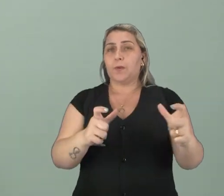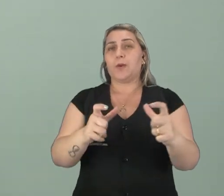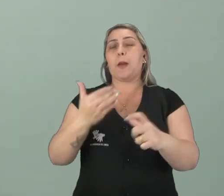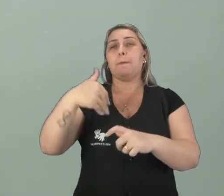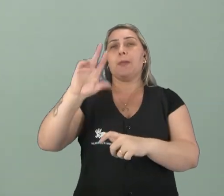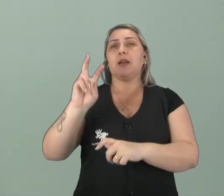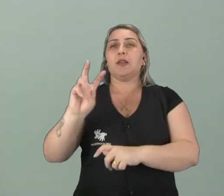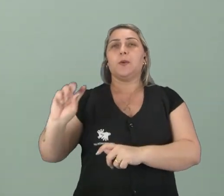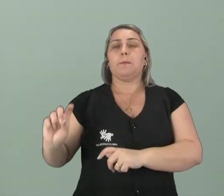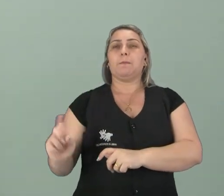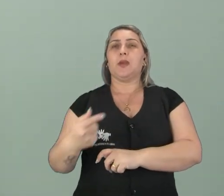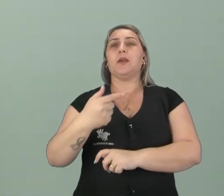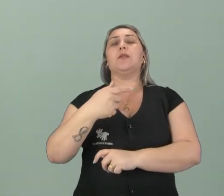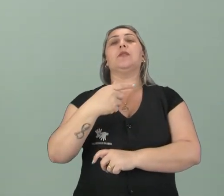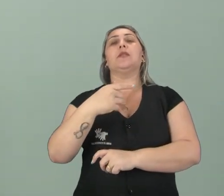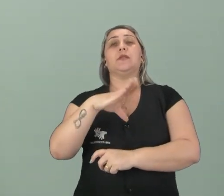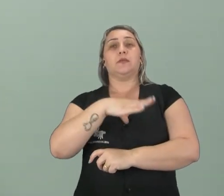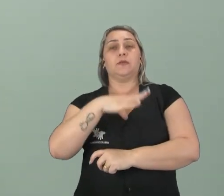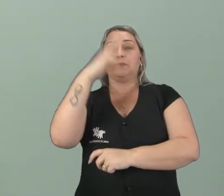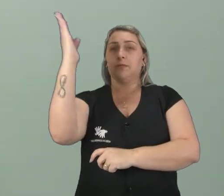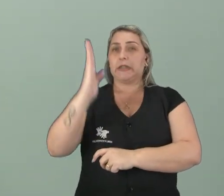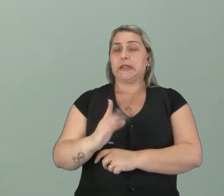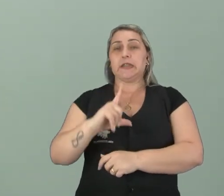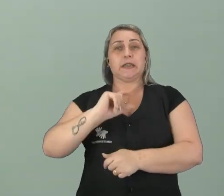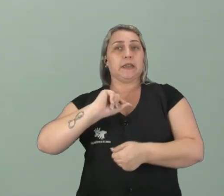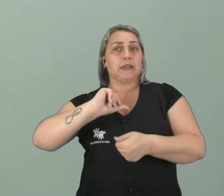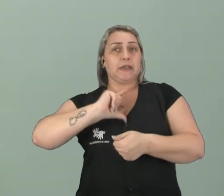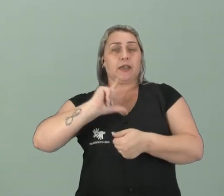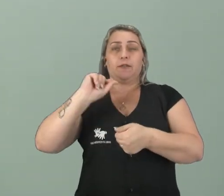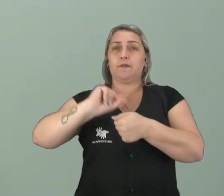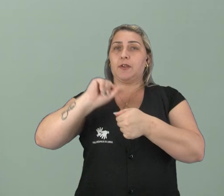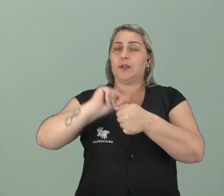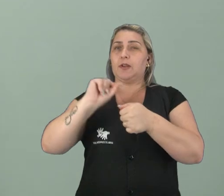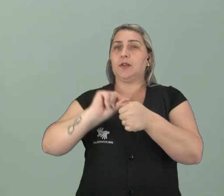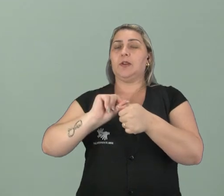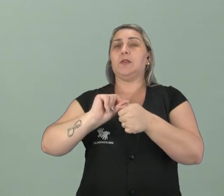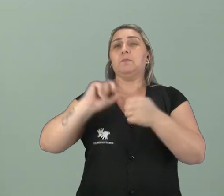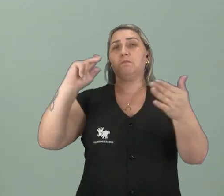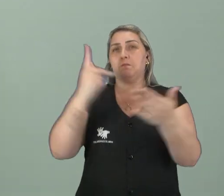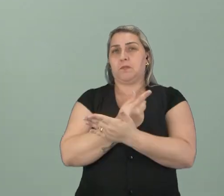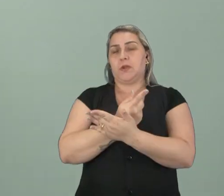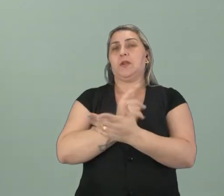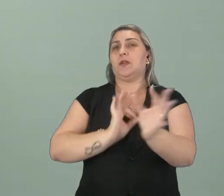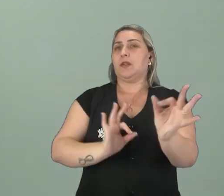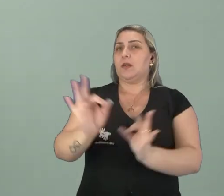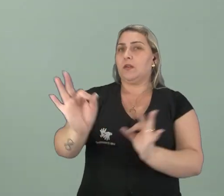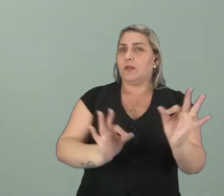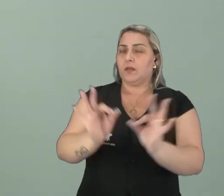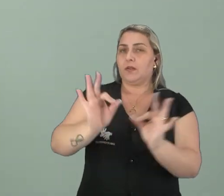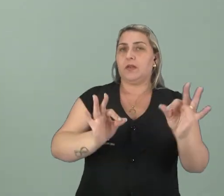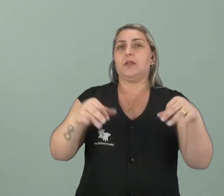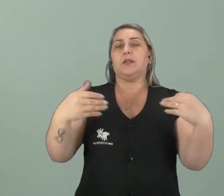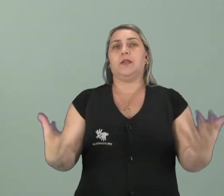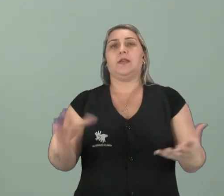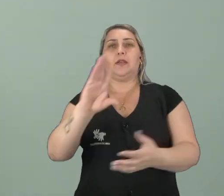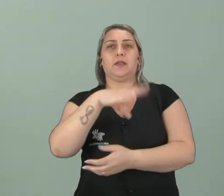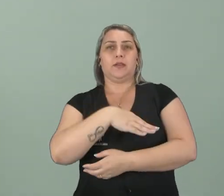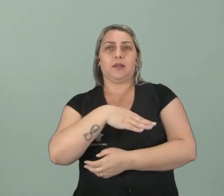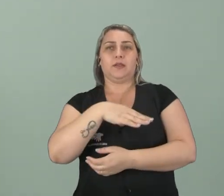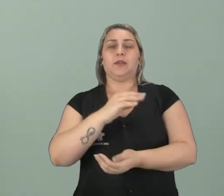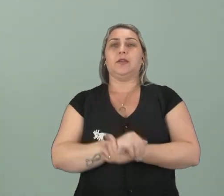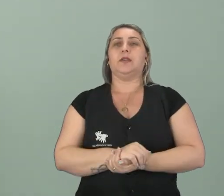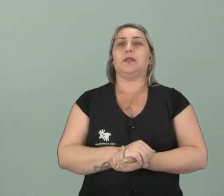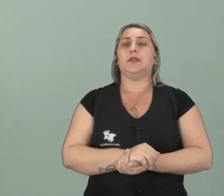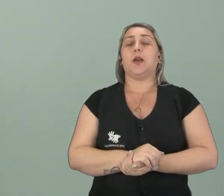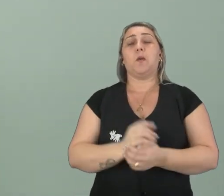mais de 5.500 cidades brasileiras, tem feito com que haja um desarranjo da organização espacial das cidades.